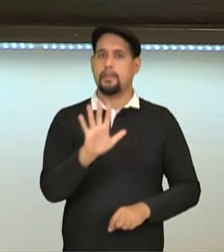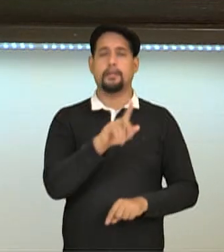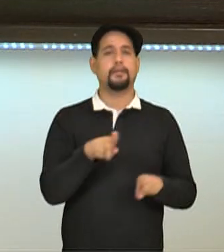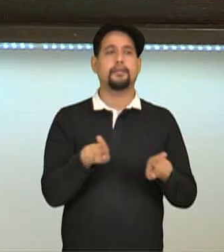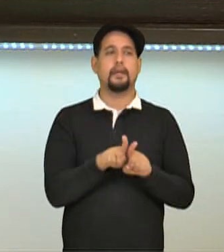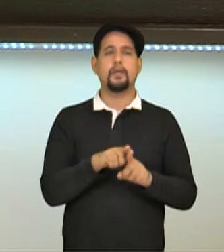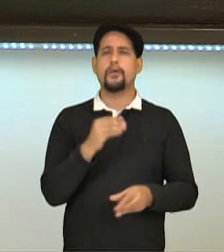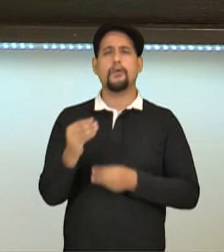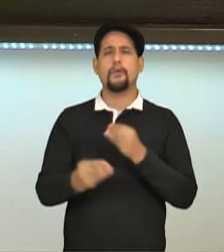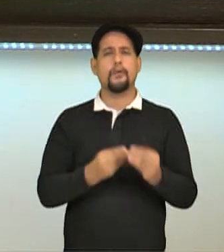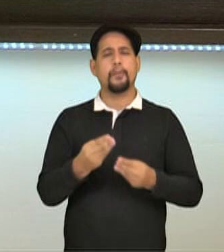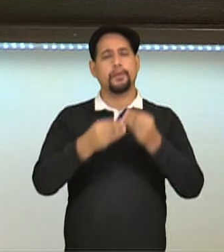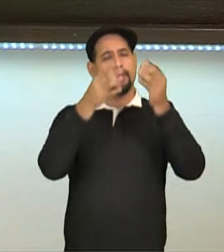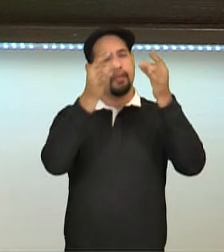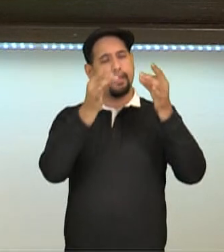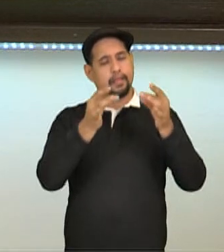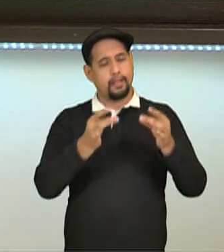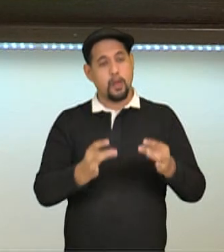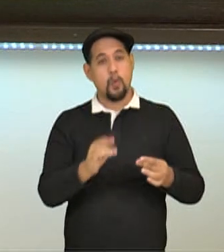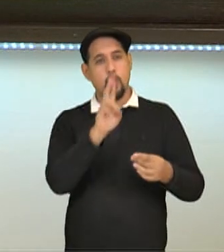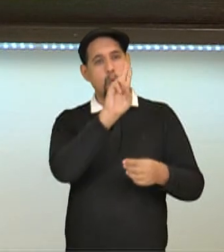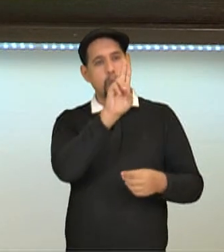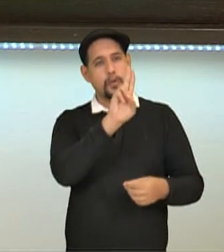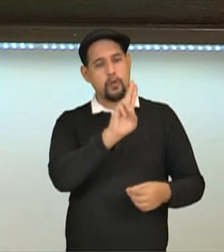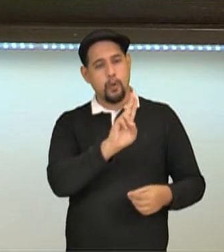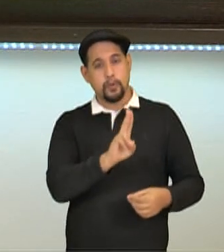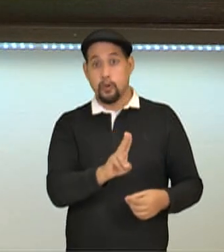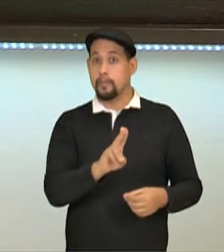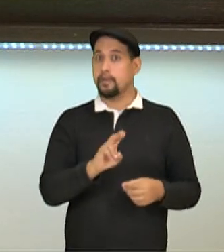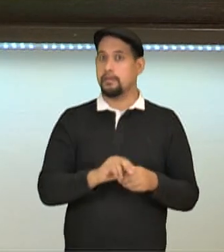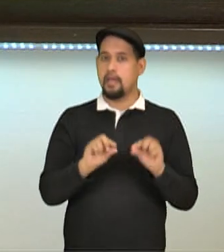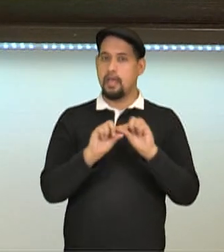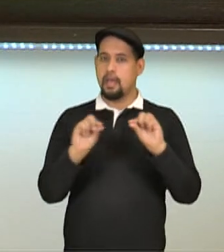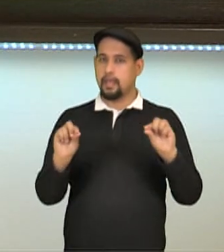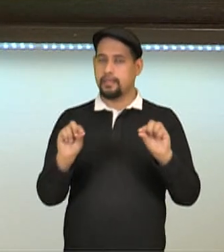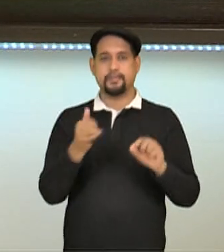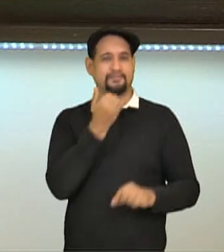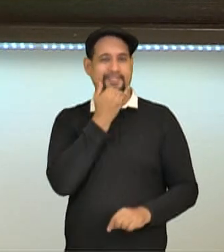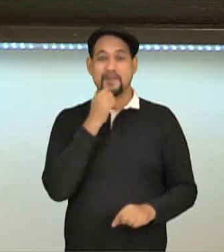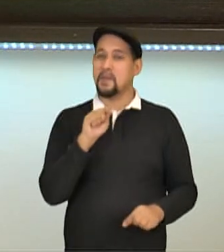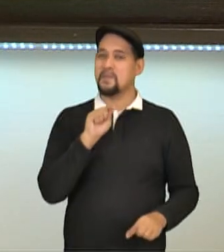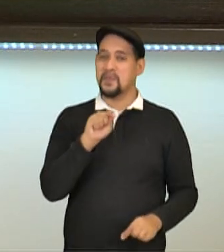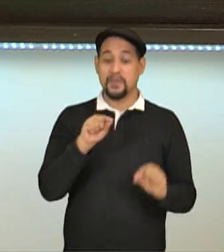gente vai definir e nomear reta, ponto,